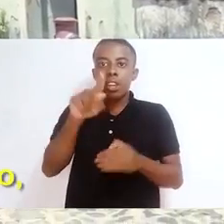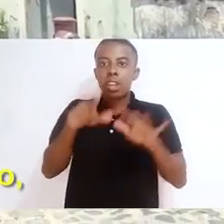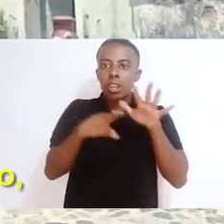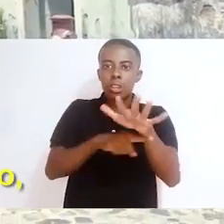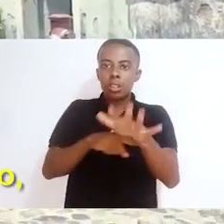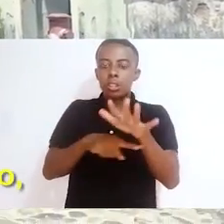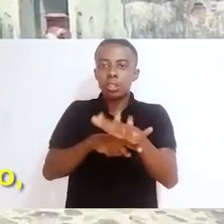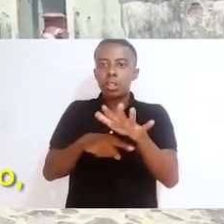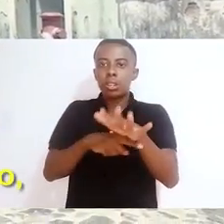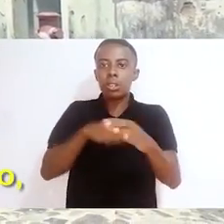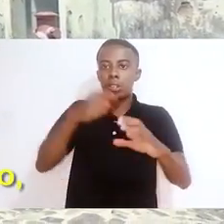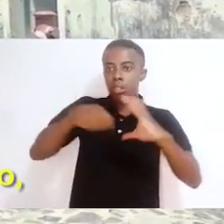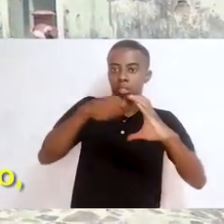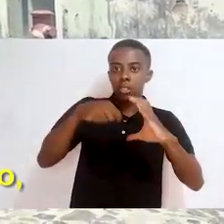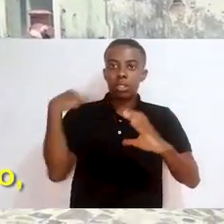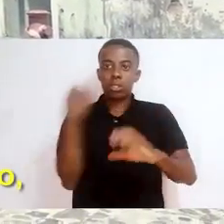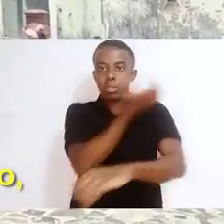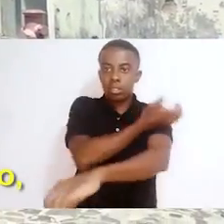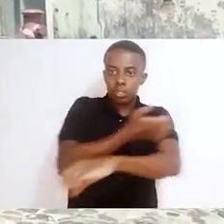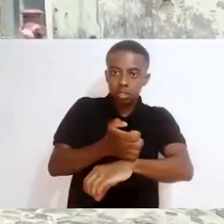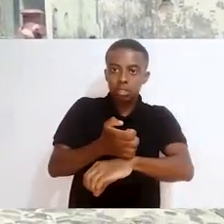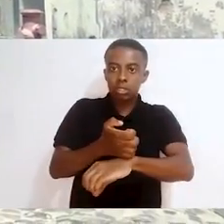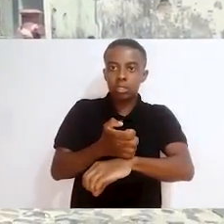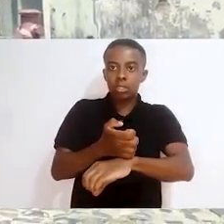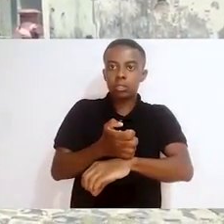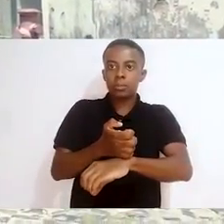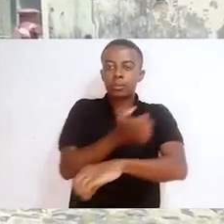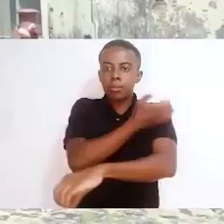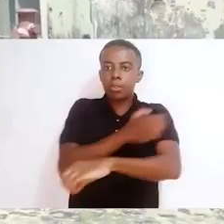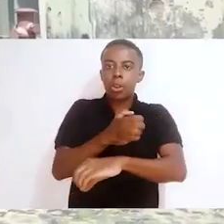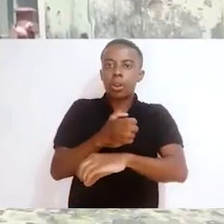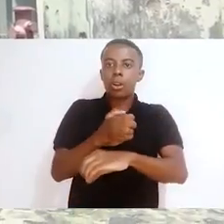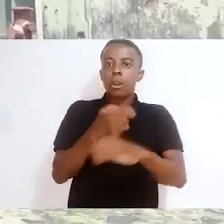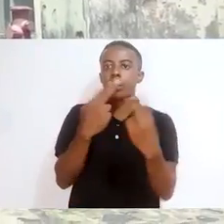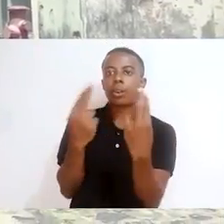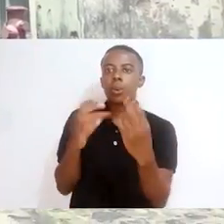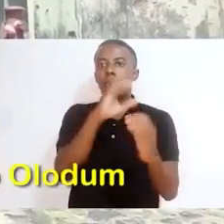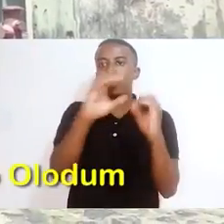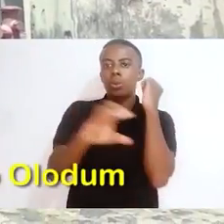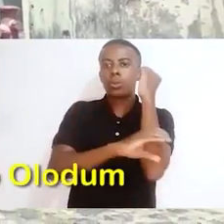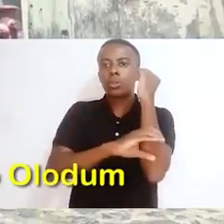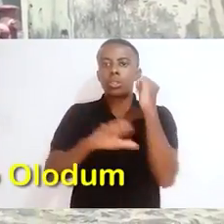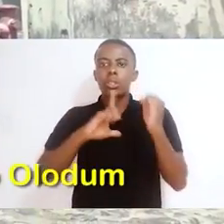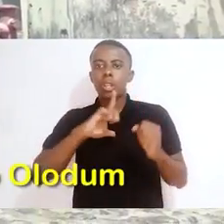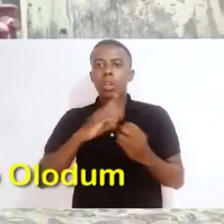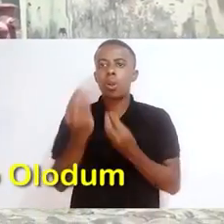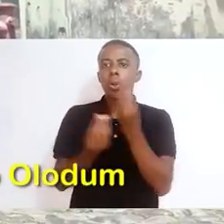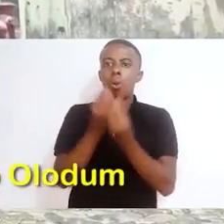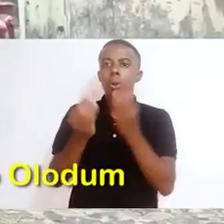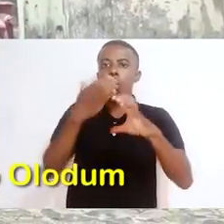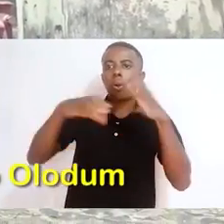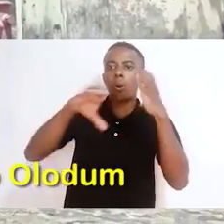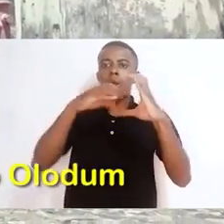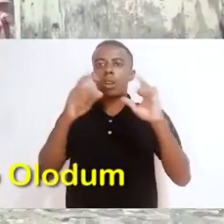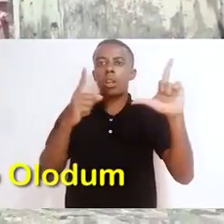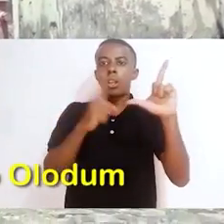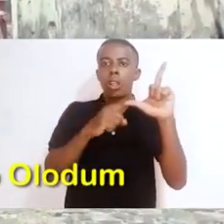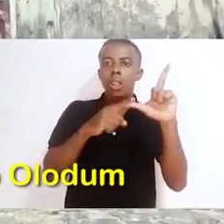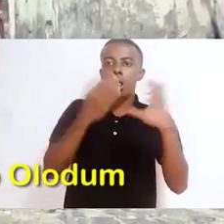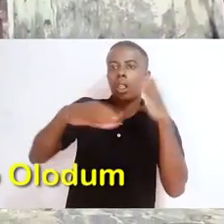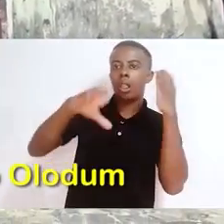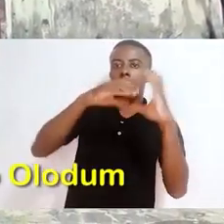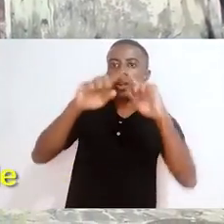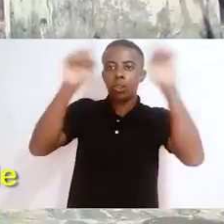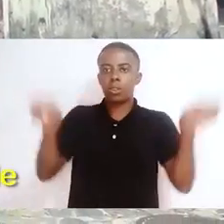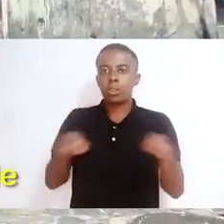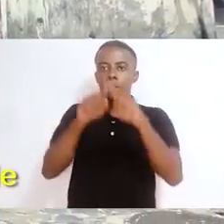contribuir com conteúdo para os profissionais de educação na abordagem à diversidade étnico-cultural, tendo como estratégia musical as letras das canções